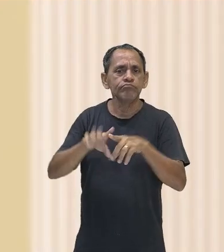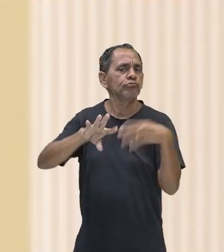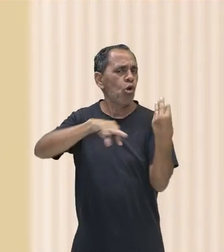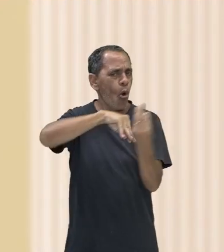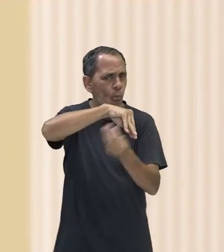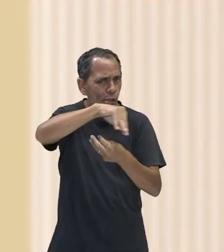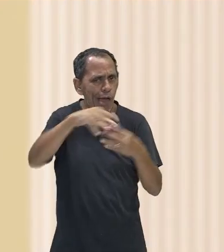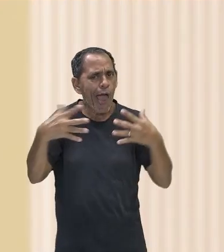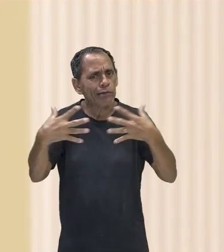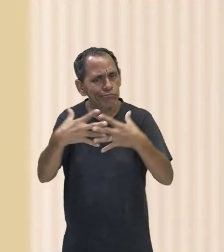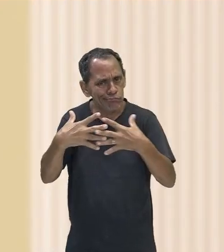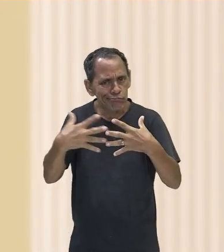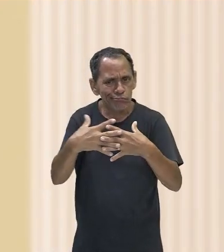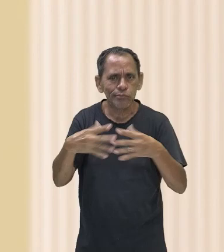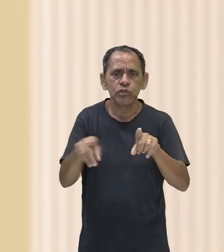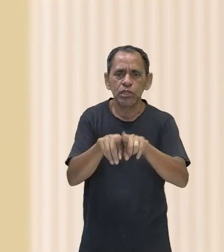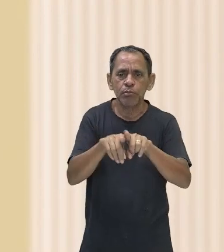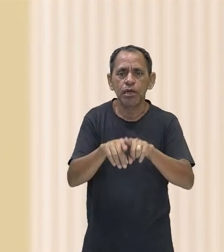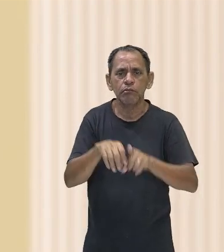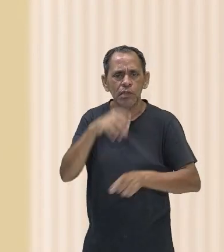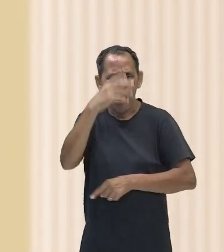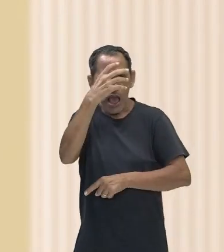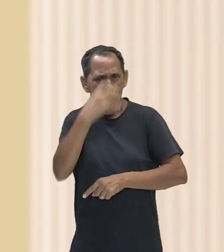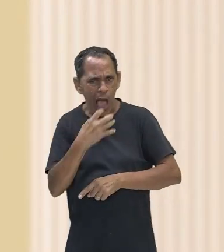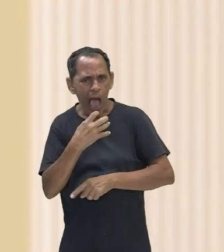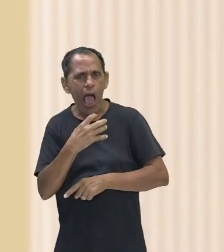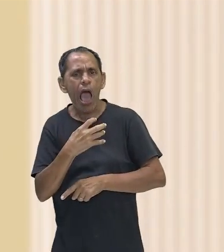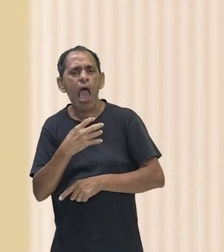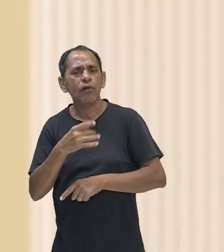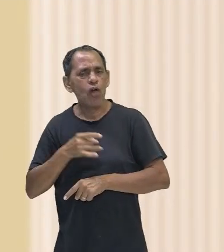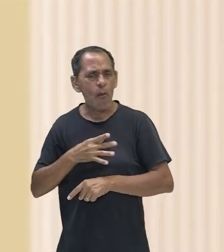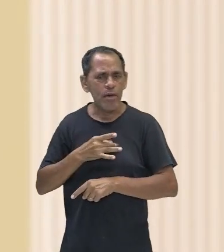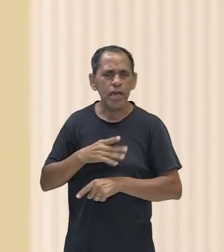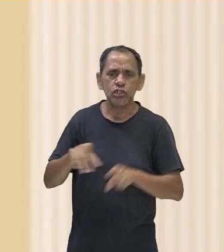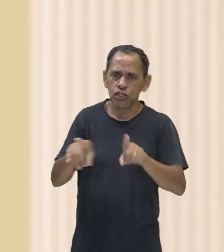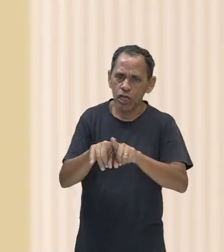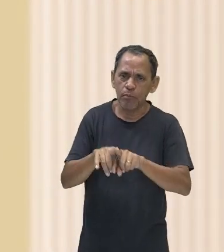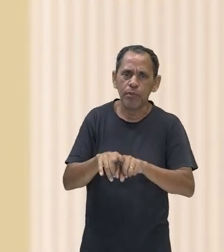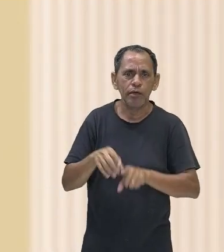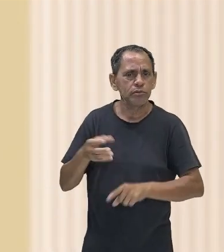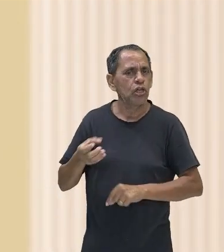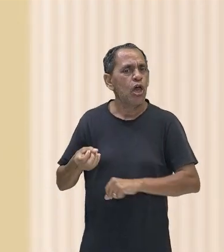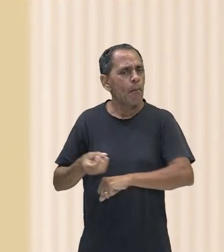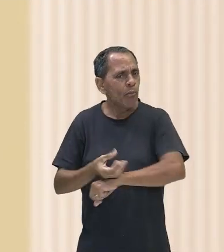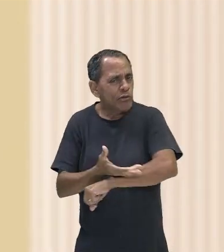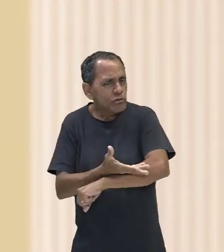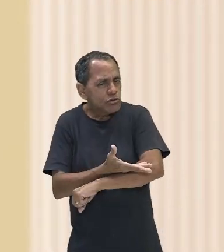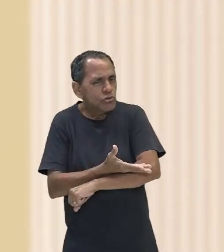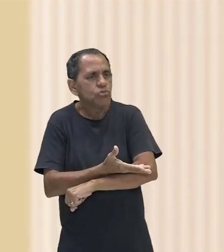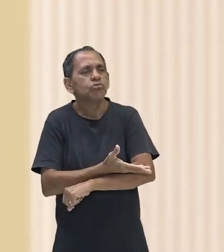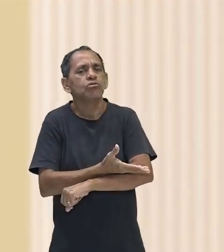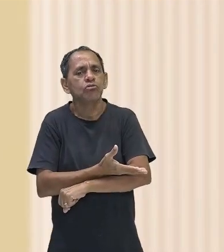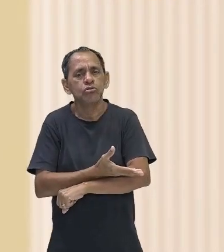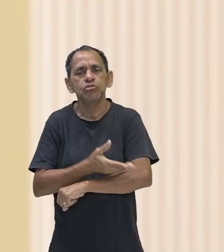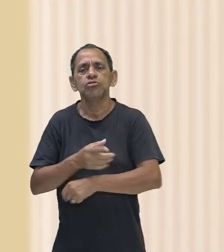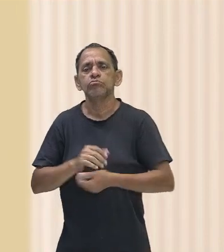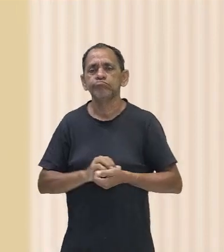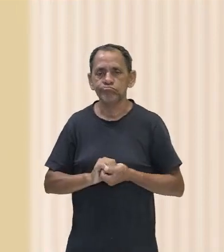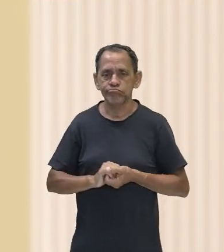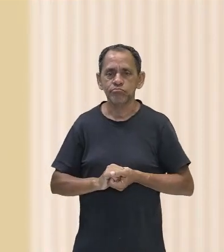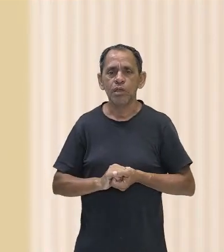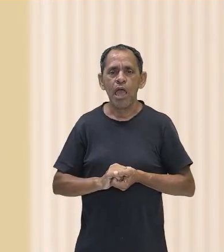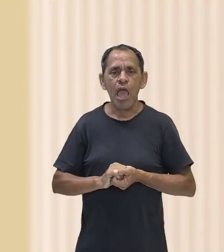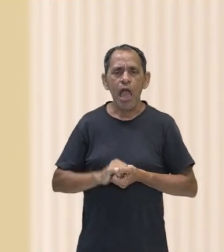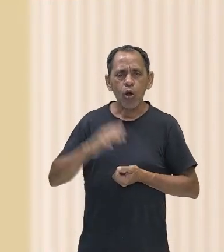complexas, né? A gente tem aqui não só a raiva ou o medo, né? Que são emoções mais primárias, algo que acontece